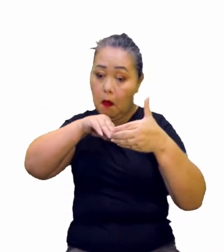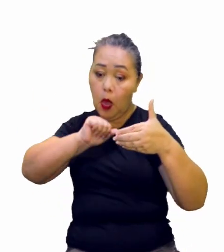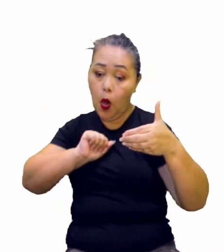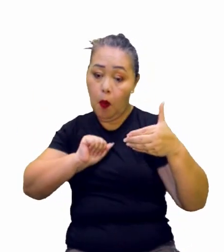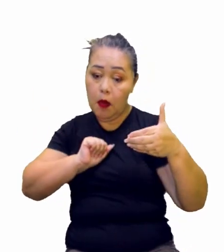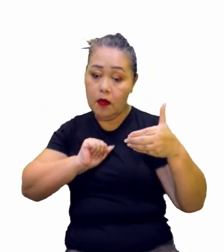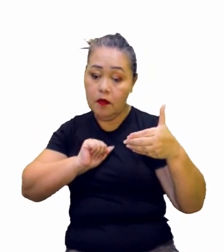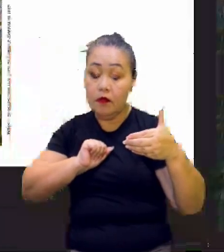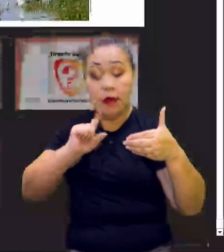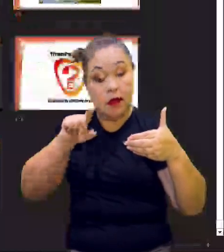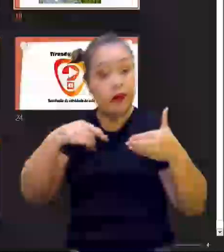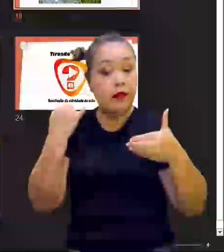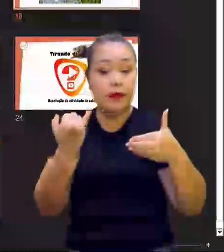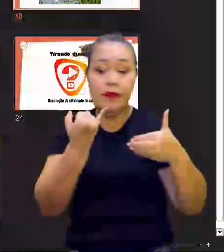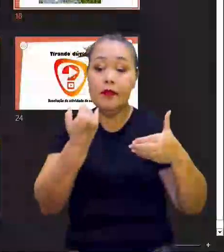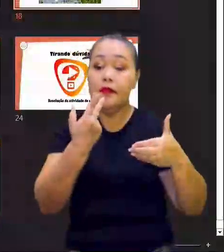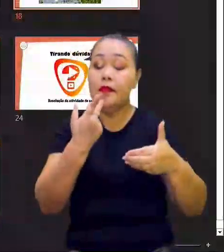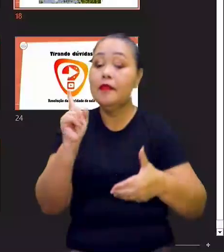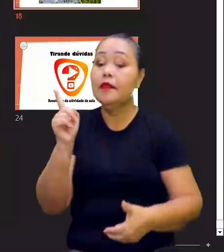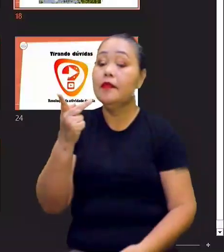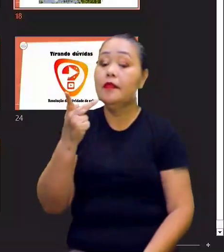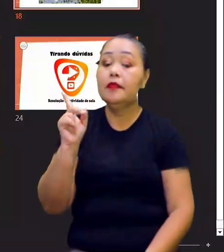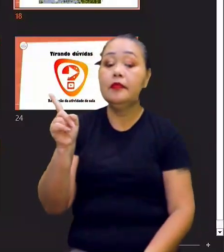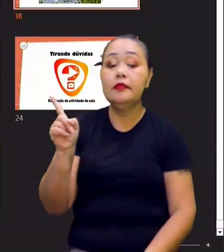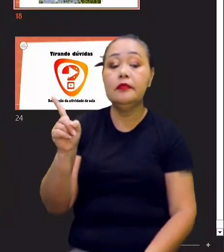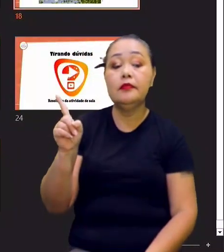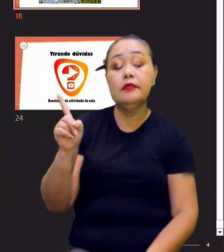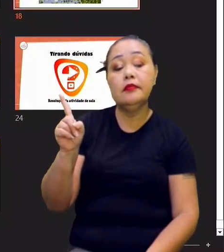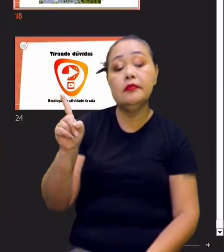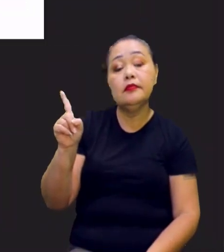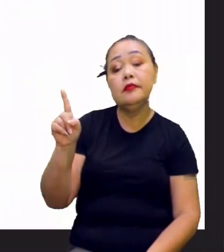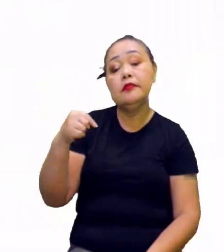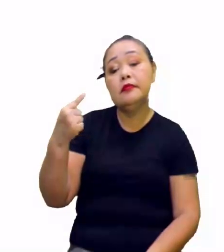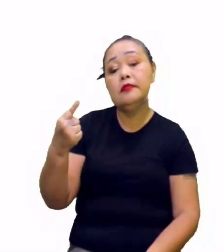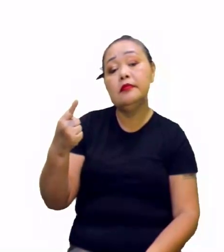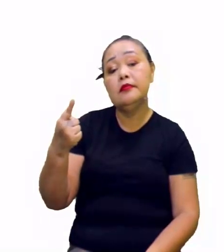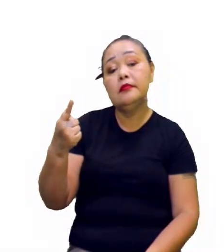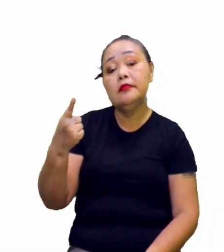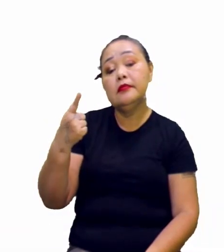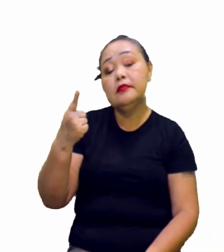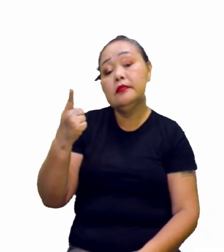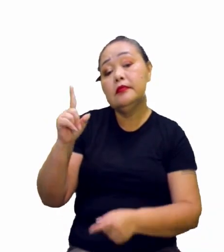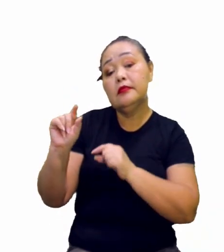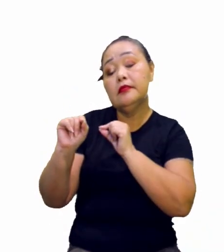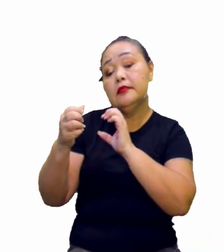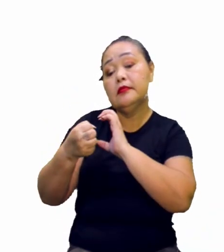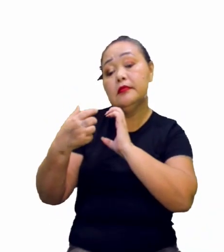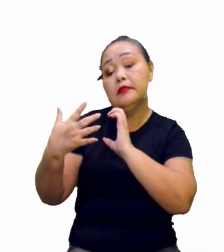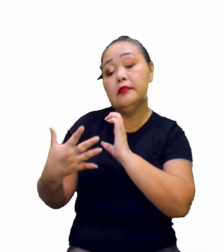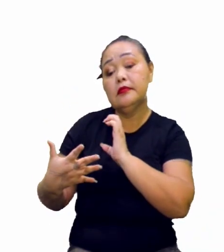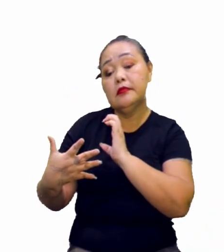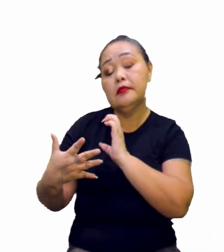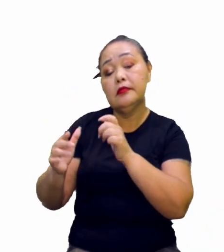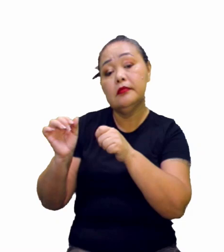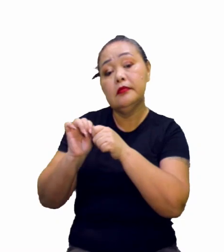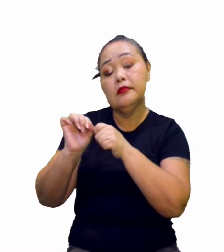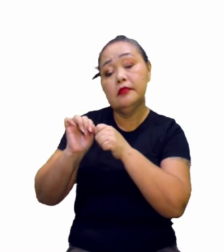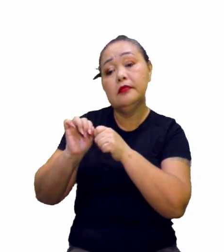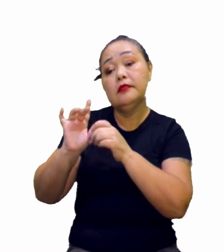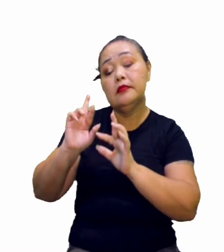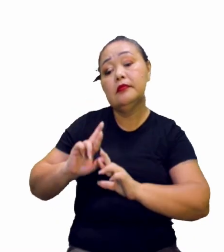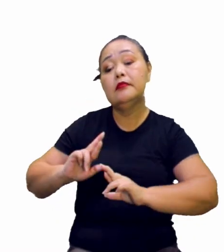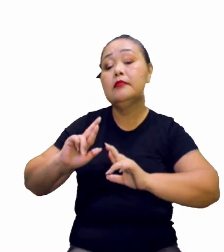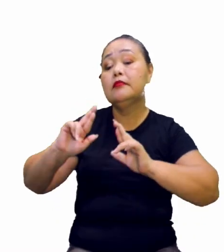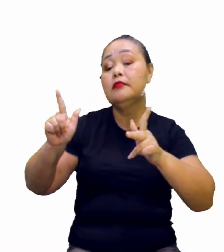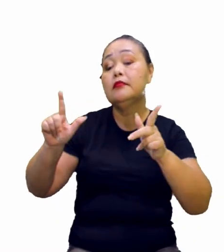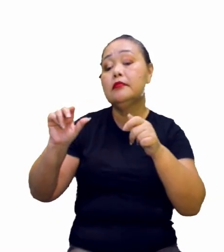gente frisar. Como a gente está falando sobre esses biomas ou sobre essas características que